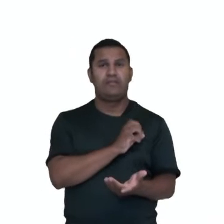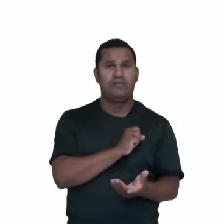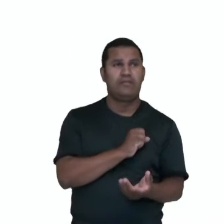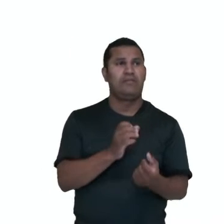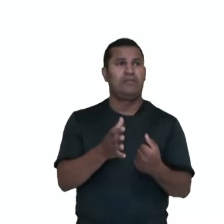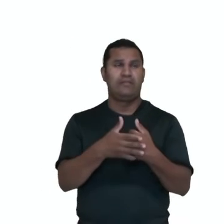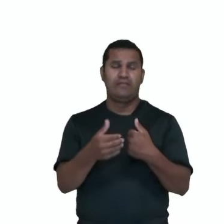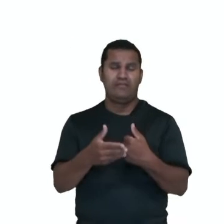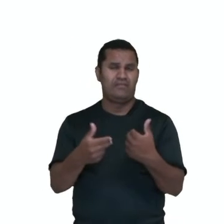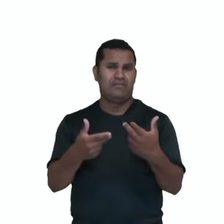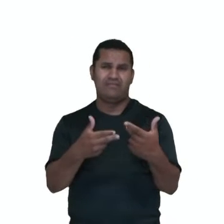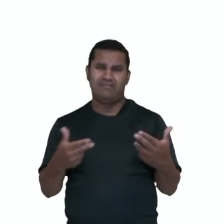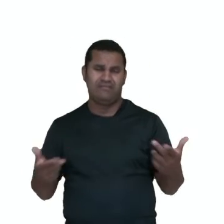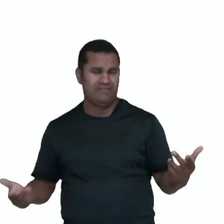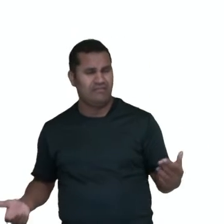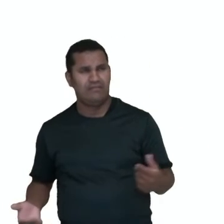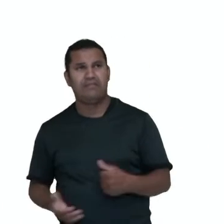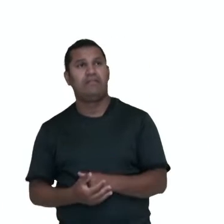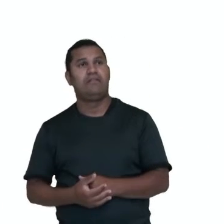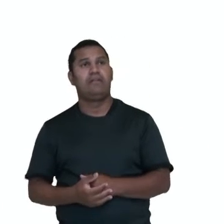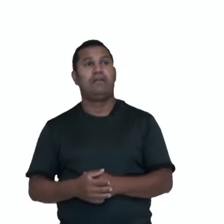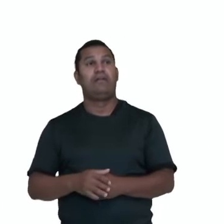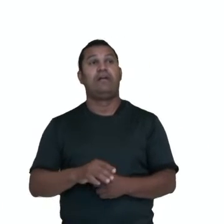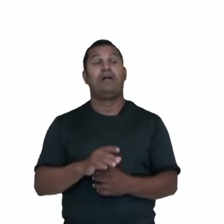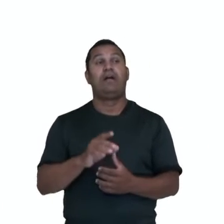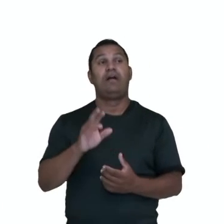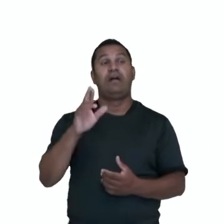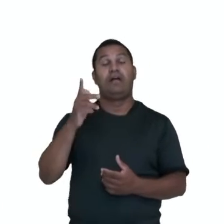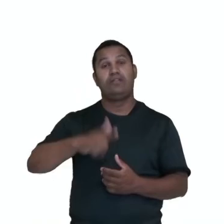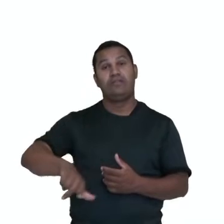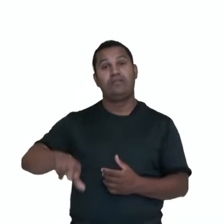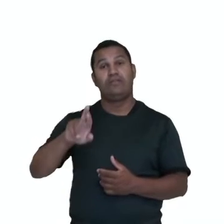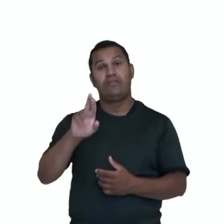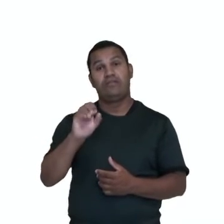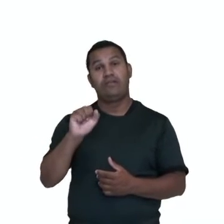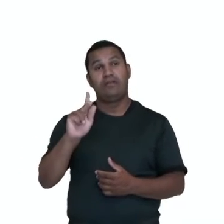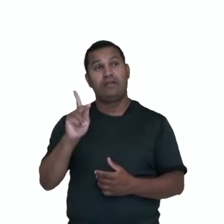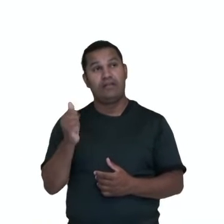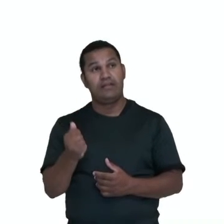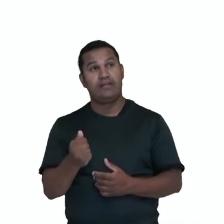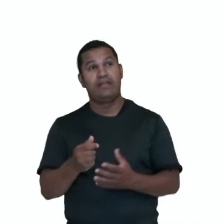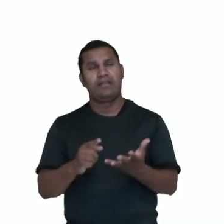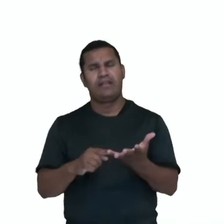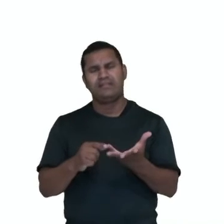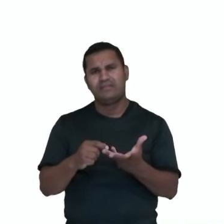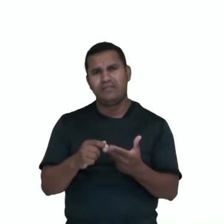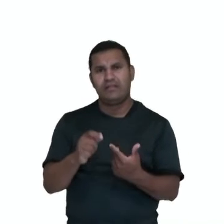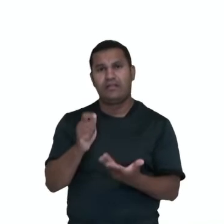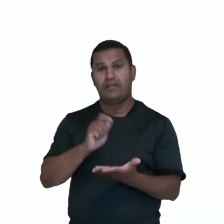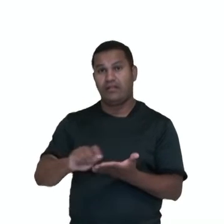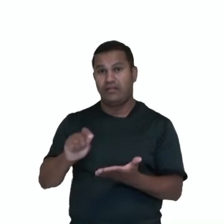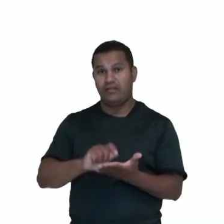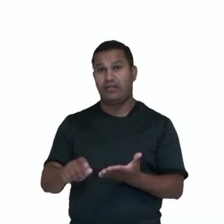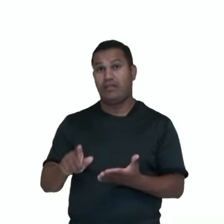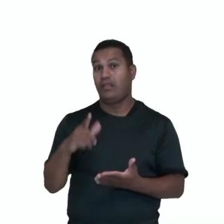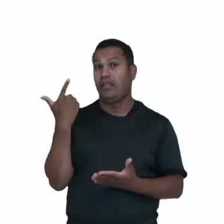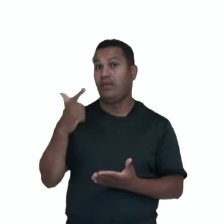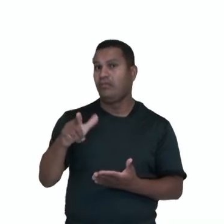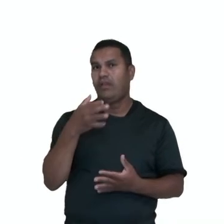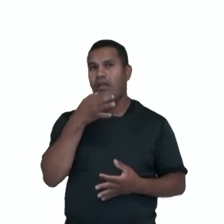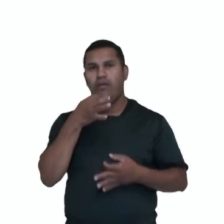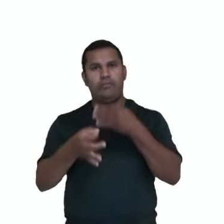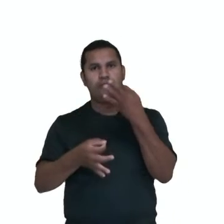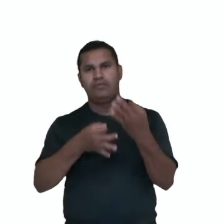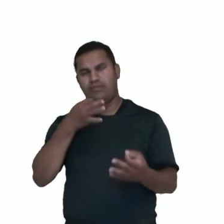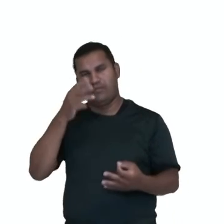tantos outros. Resenha descritiva. Na abordagem descritiva, a resenha não apresenta a opinião do resenhista. Linguagem